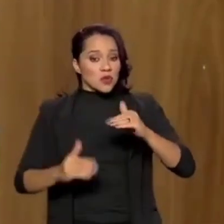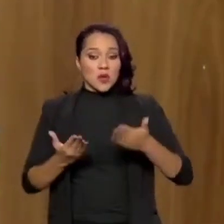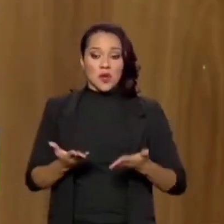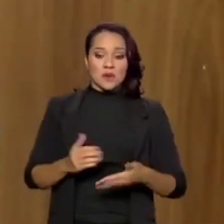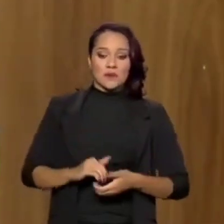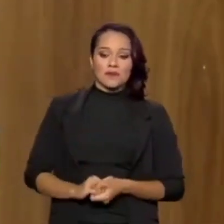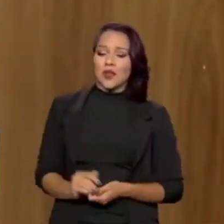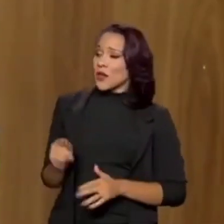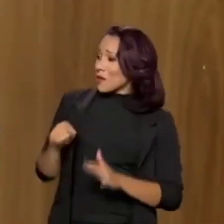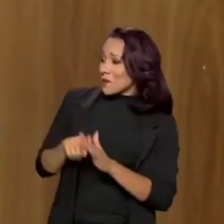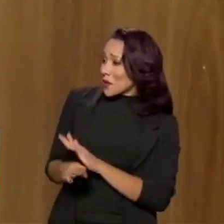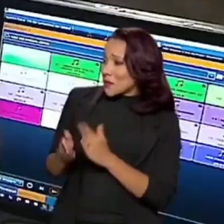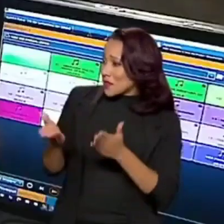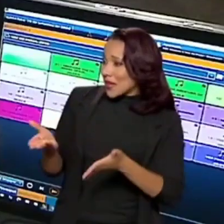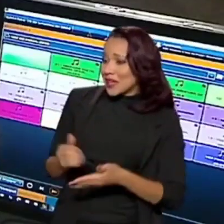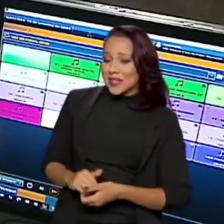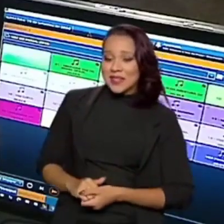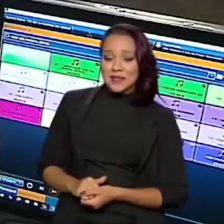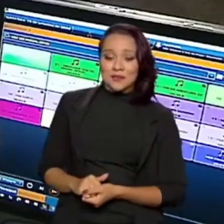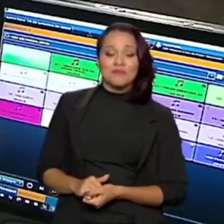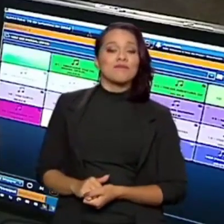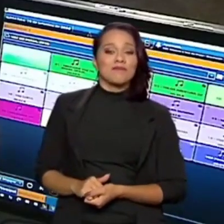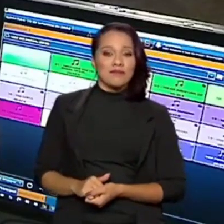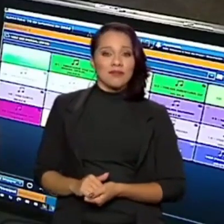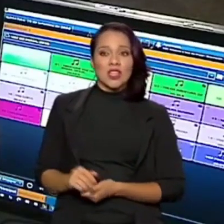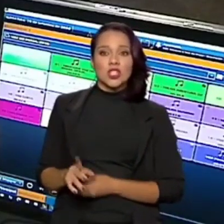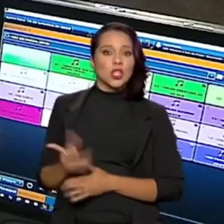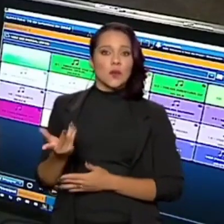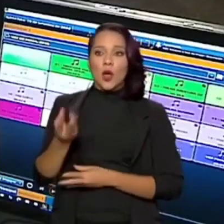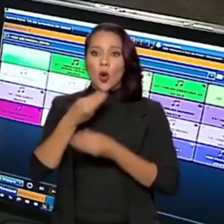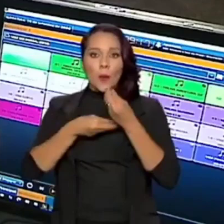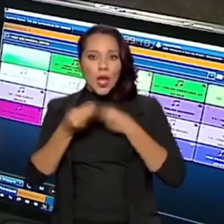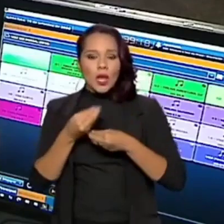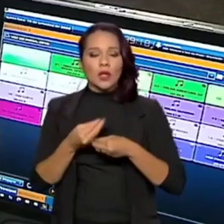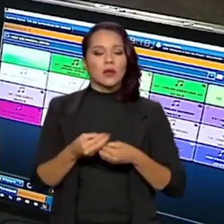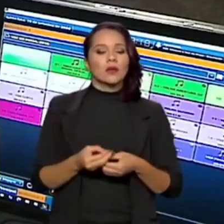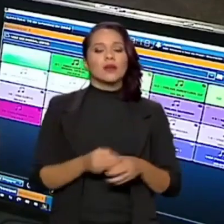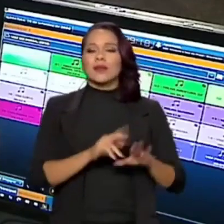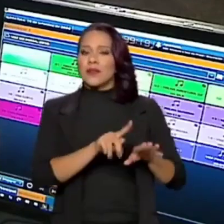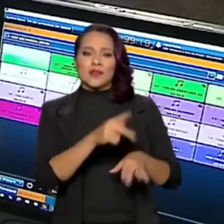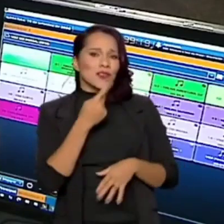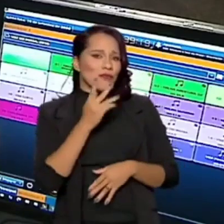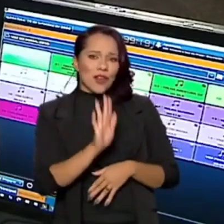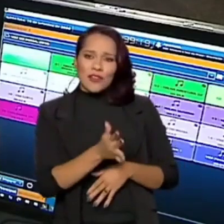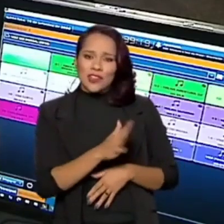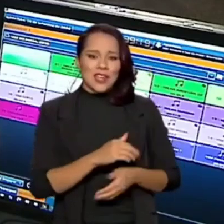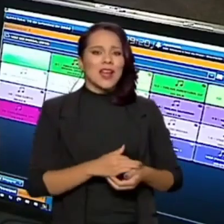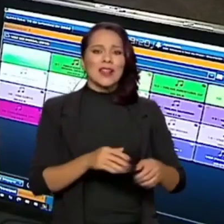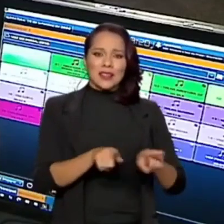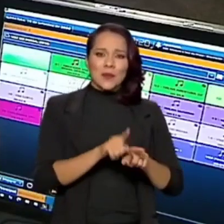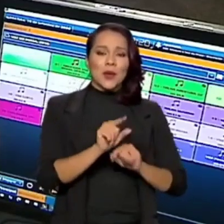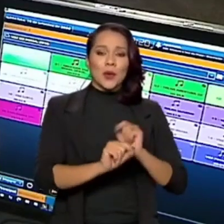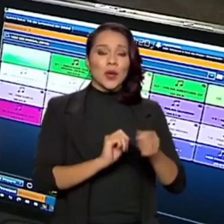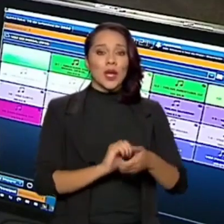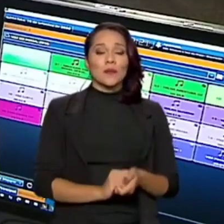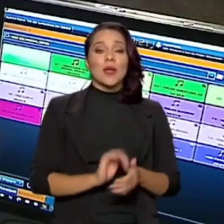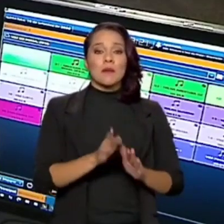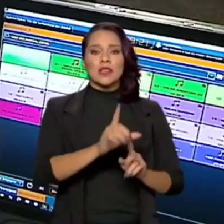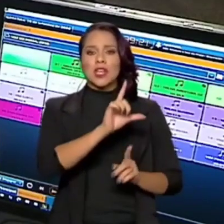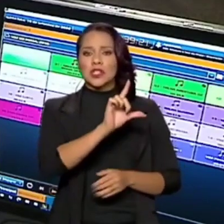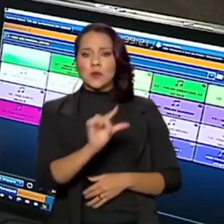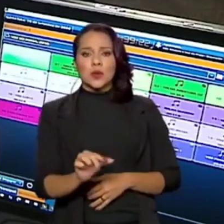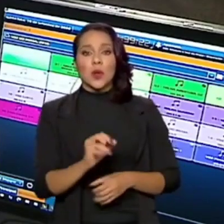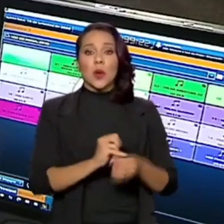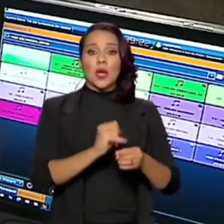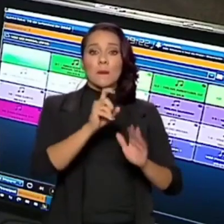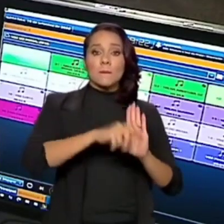Eu ia perguntar sobre isso para o senhor agora, sobre exatamente. Desoneração de alimentos. Não, isso, também. E você falou também o seguinte, mas já baixaram também